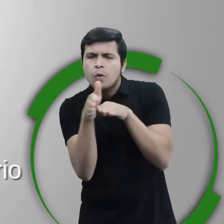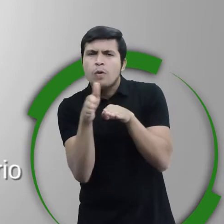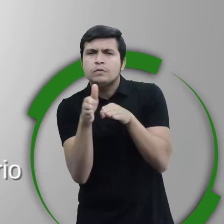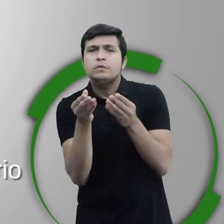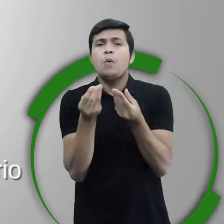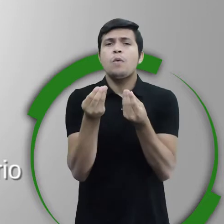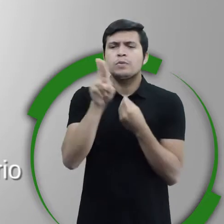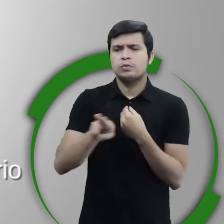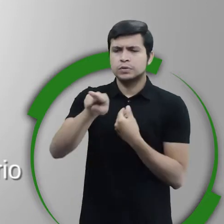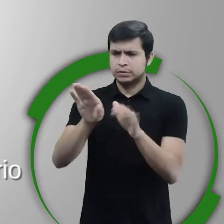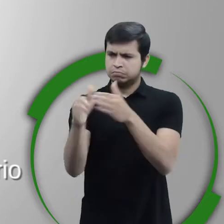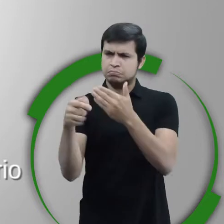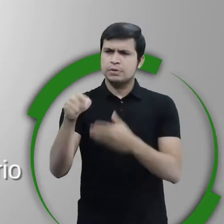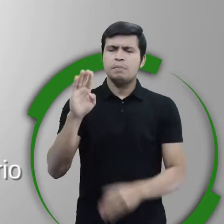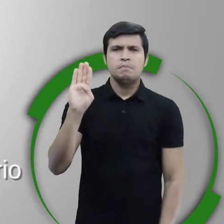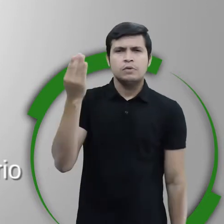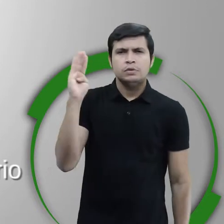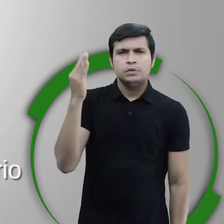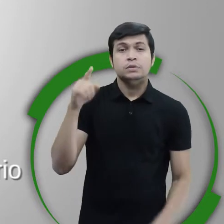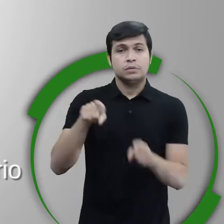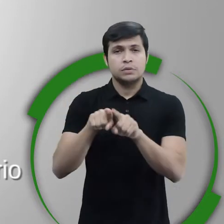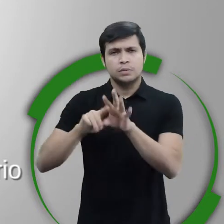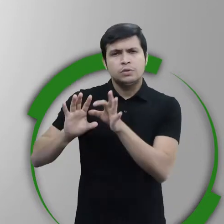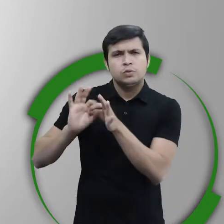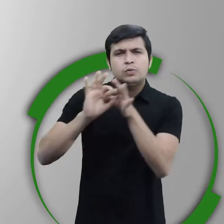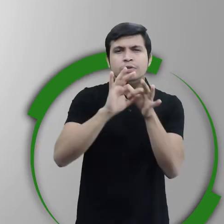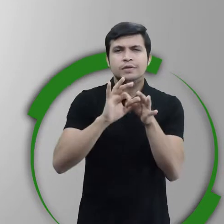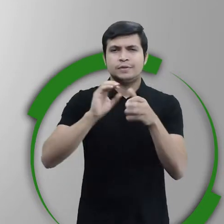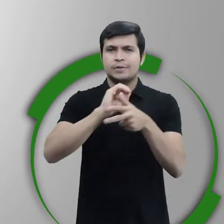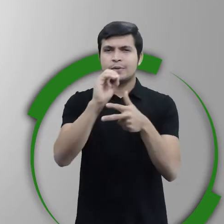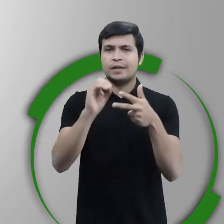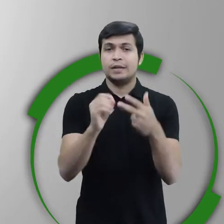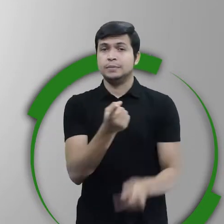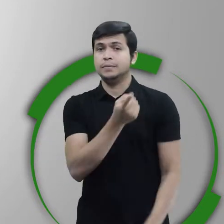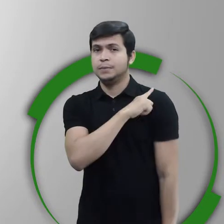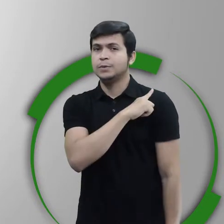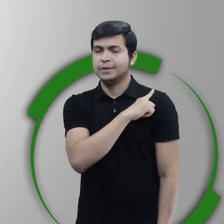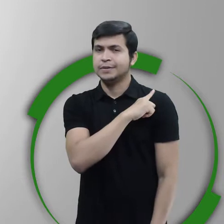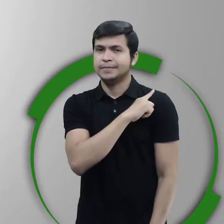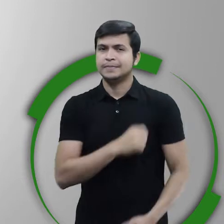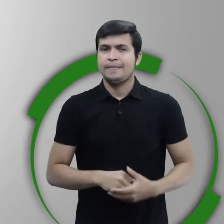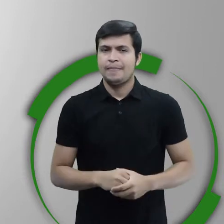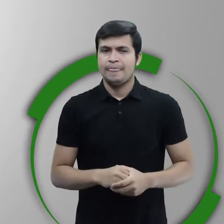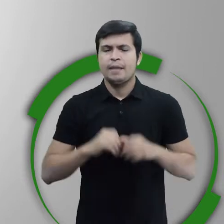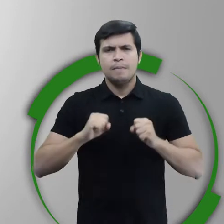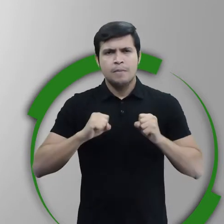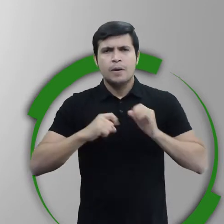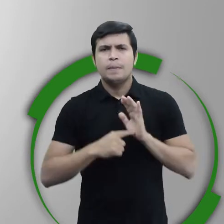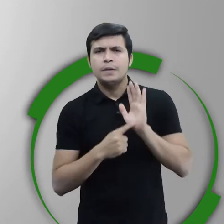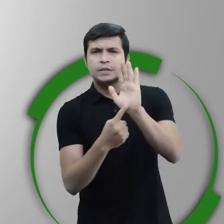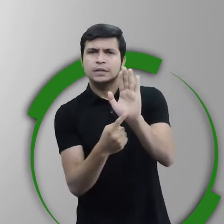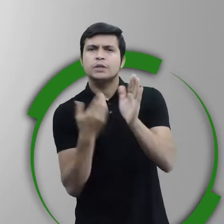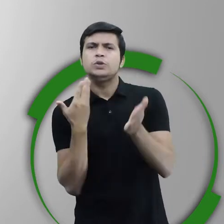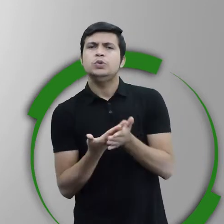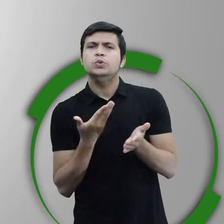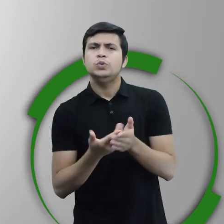para a utilização do Laboratório Escolar de Biologia e a contextualização com o Enem no primeiro ano, que deverá apresentar o estudo